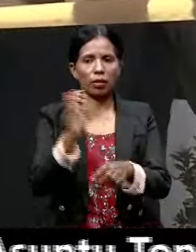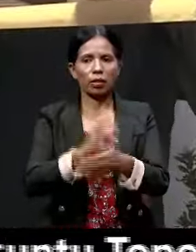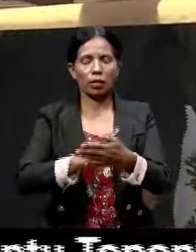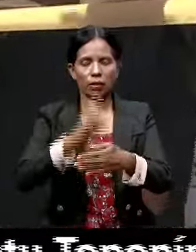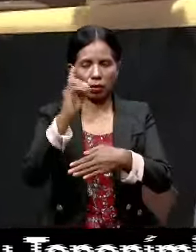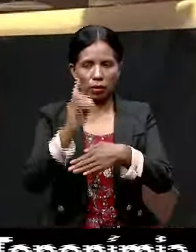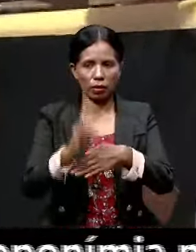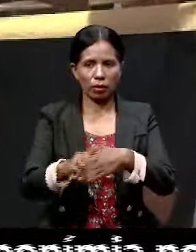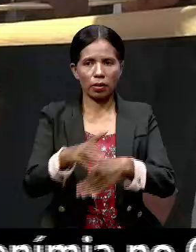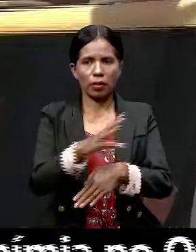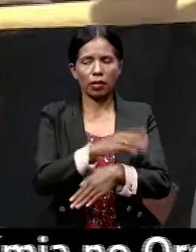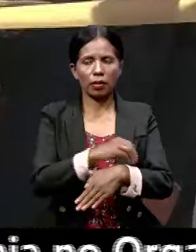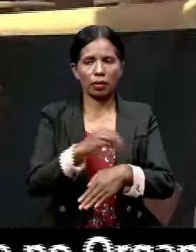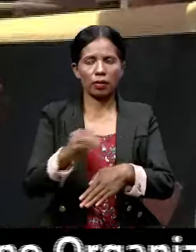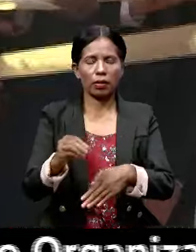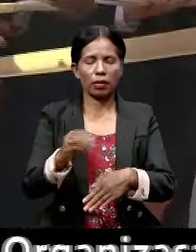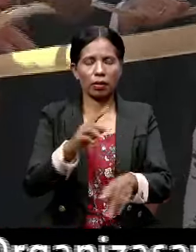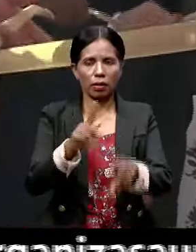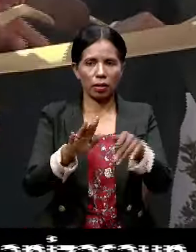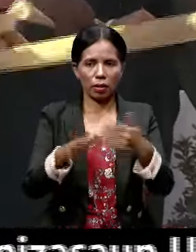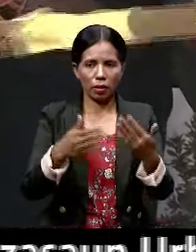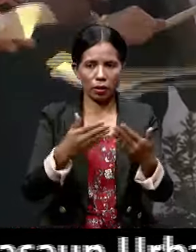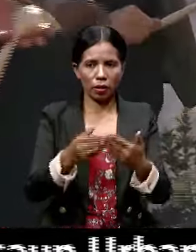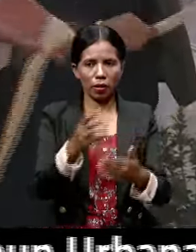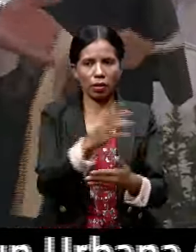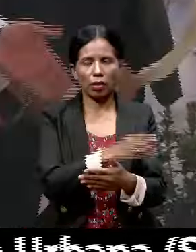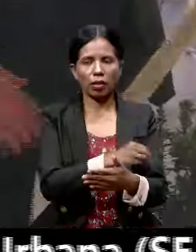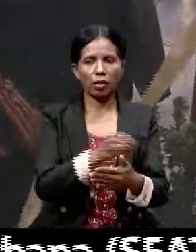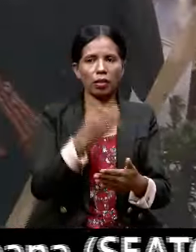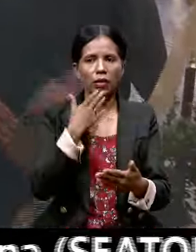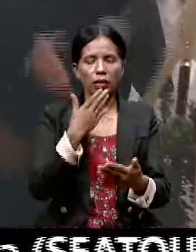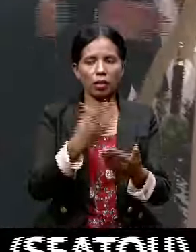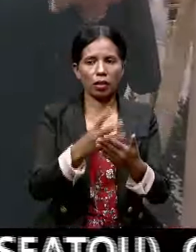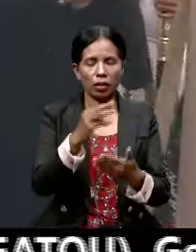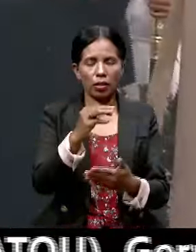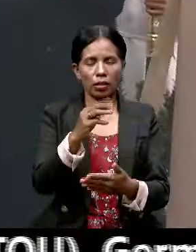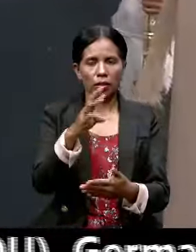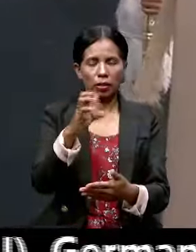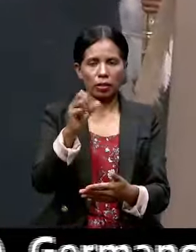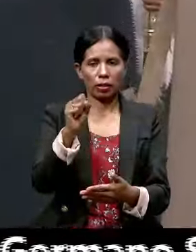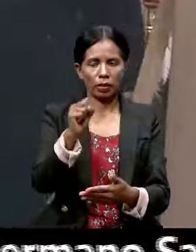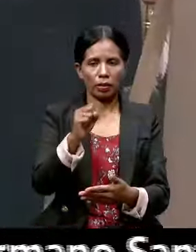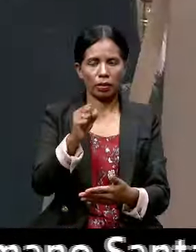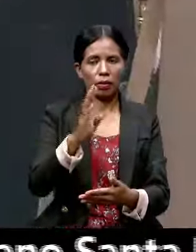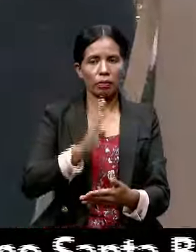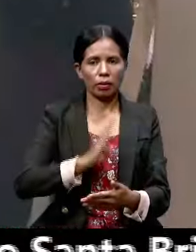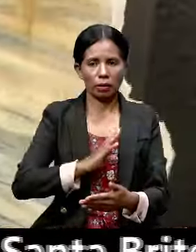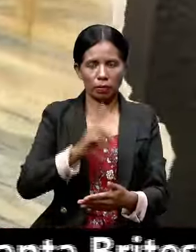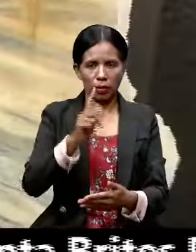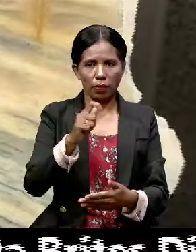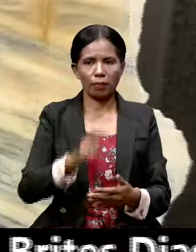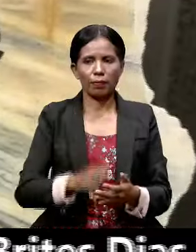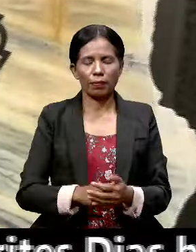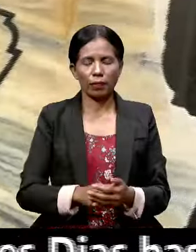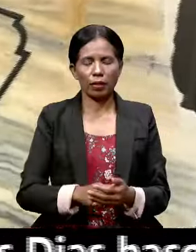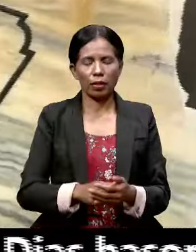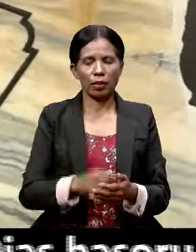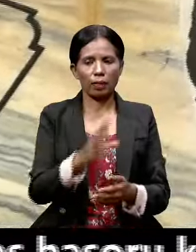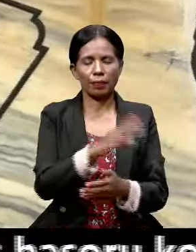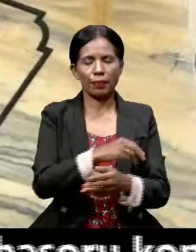Desenvolvimento Rural, Habitação Comunitária e inaugura a capela Nossa Senhora do Rosário de Fátima, bairro Piterdilli. Capela ne